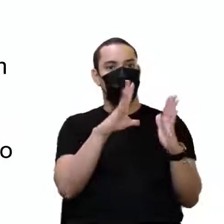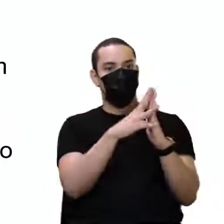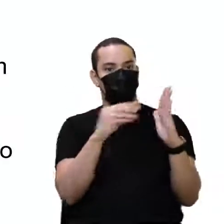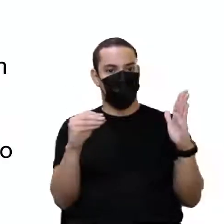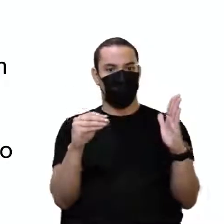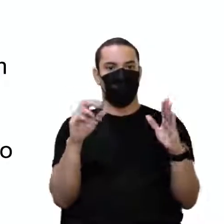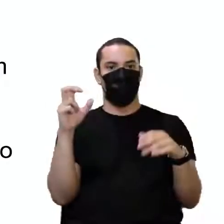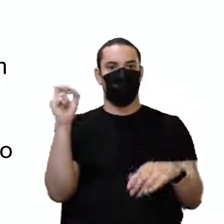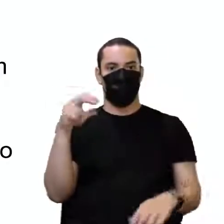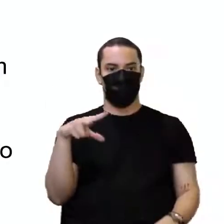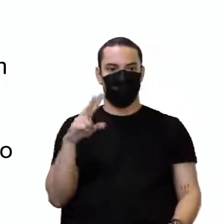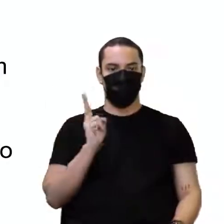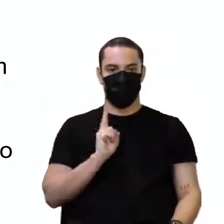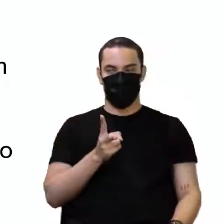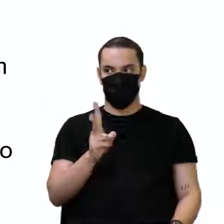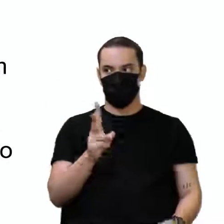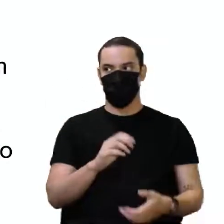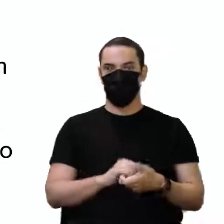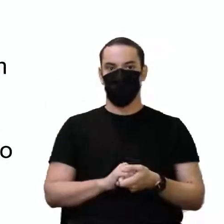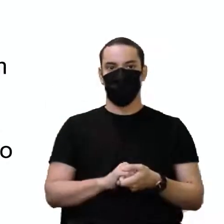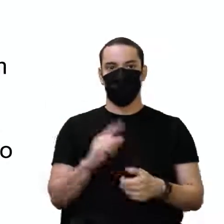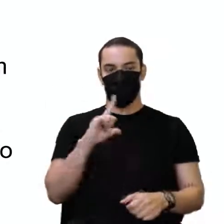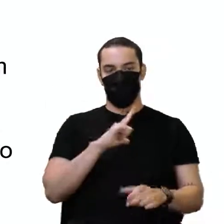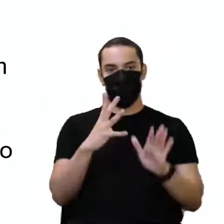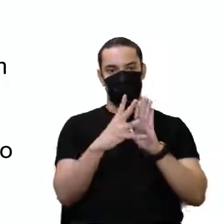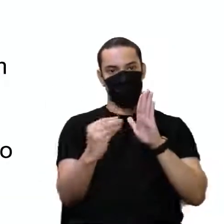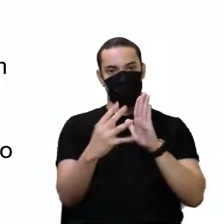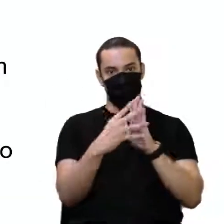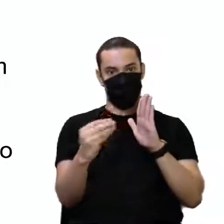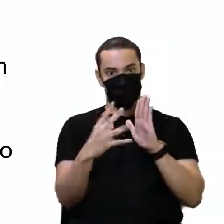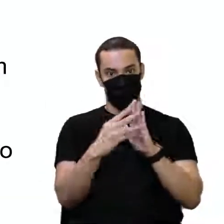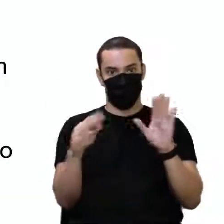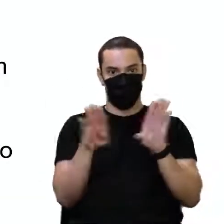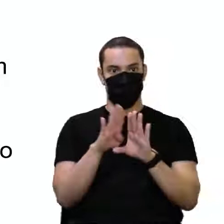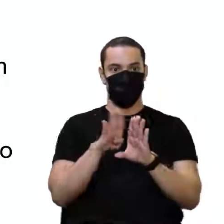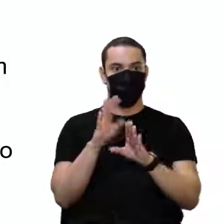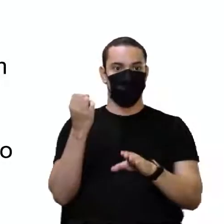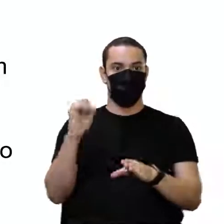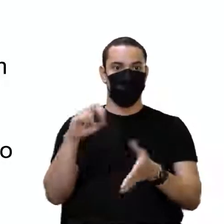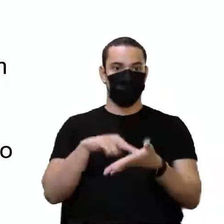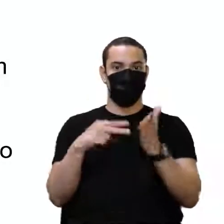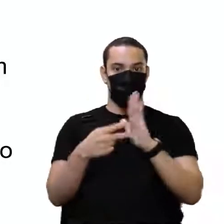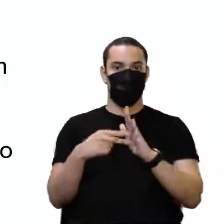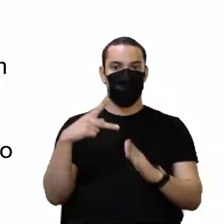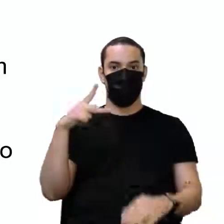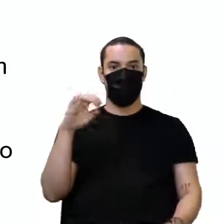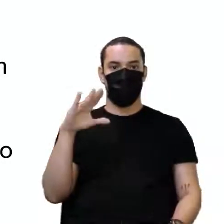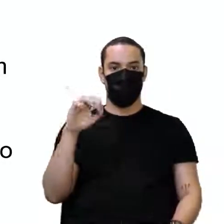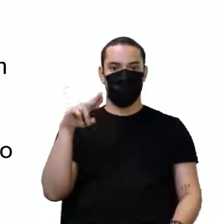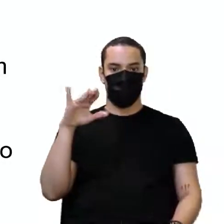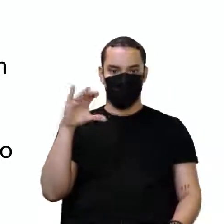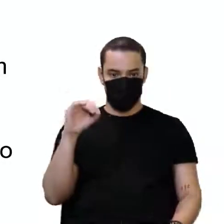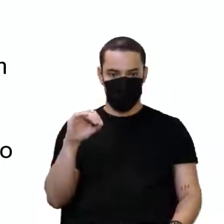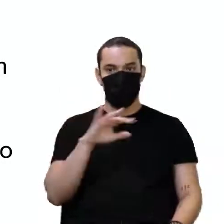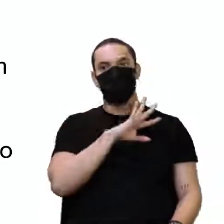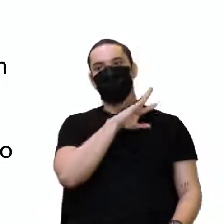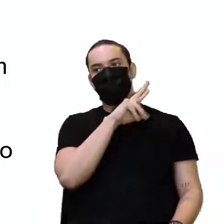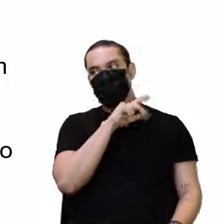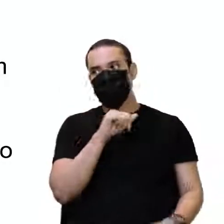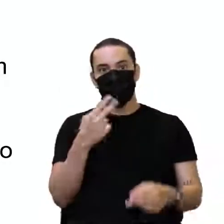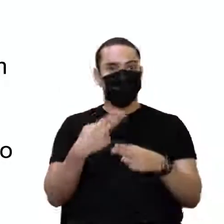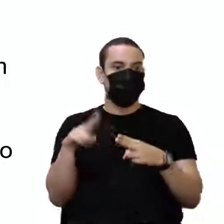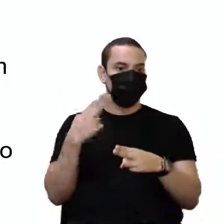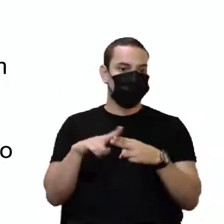vespas. Vamos seguindo. E aí a gente tem o mimetismo de ataque, que é chamado de pecamiano. Os animais se disfarçam